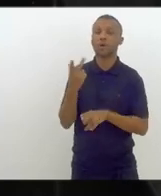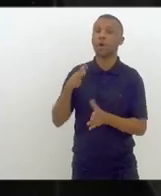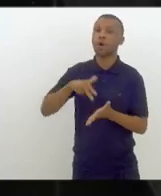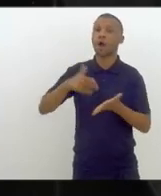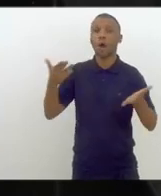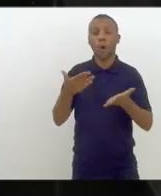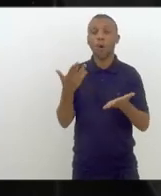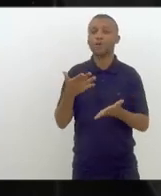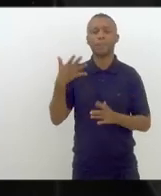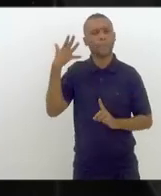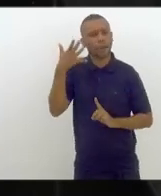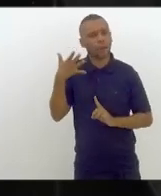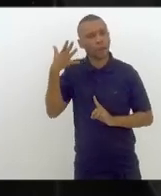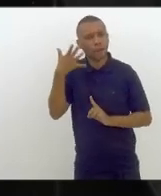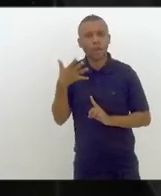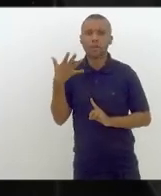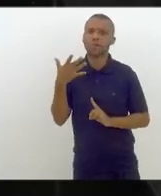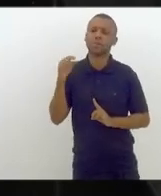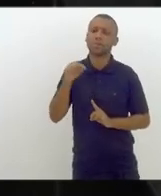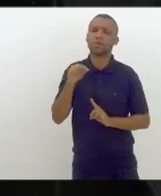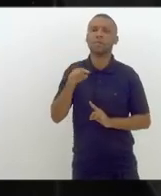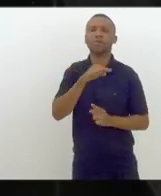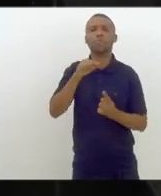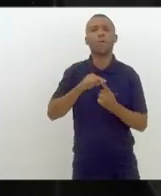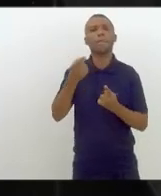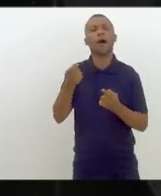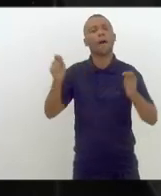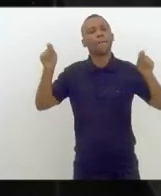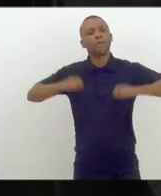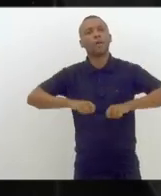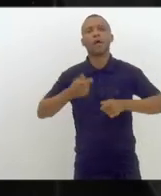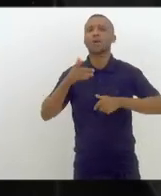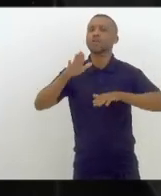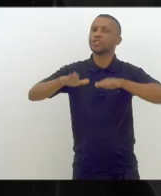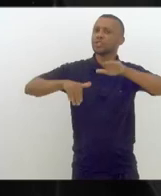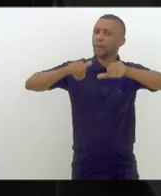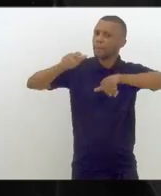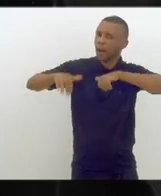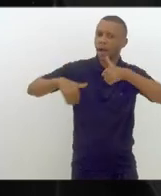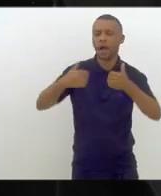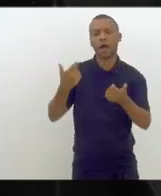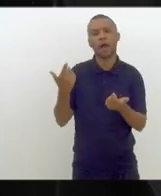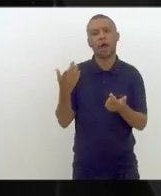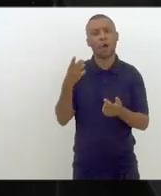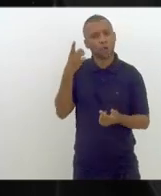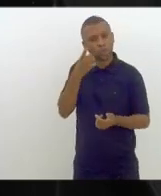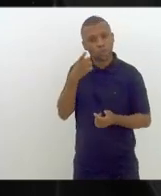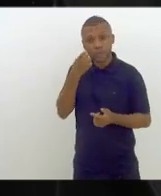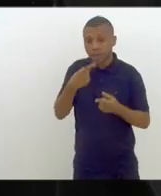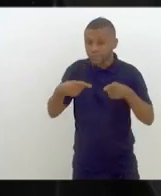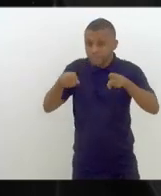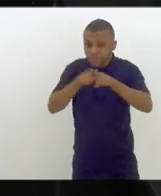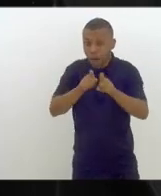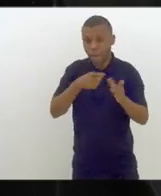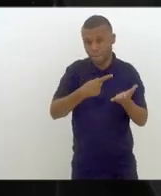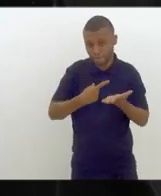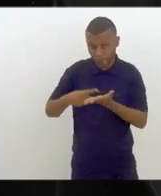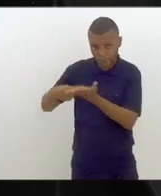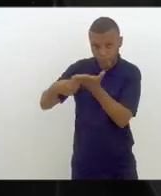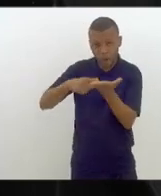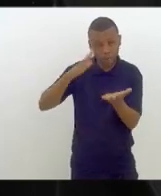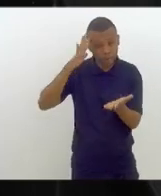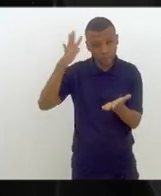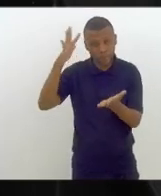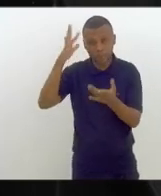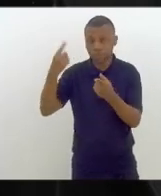hoje em cima desta tribuna para poder convocar aos meus pares, aos meus colegas, que têm o mesmo pensamento